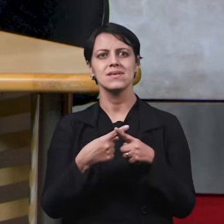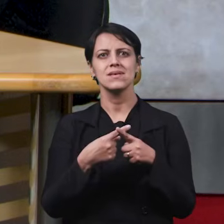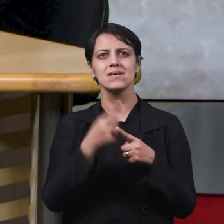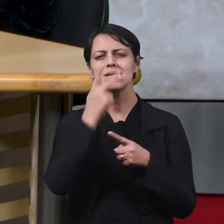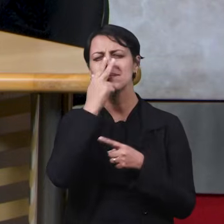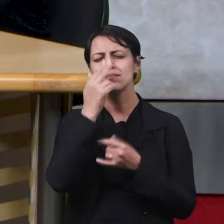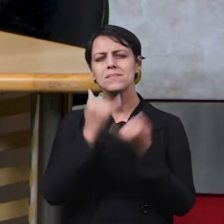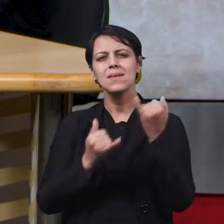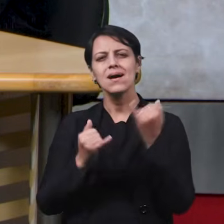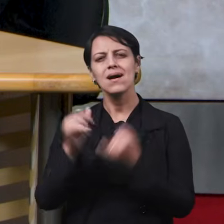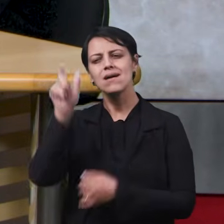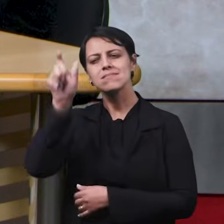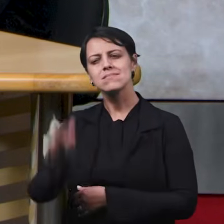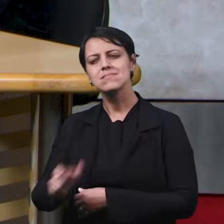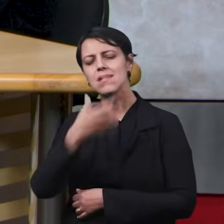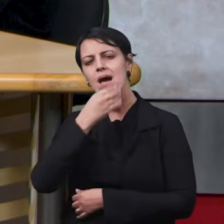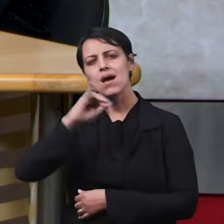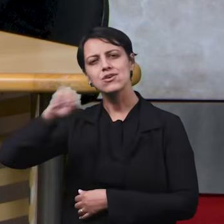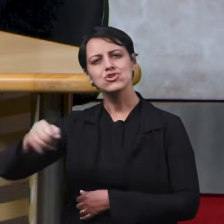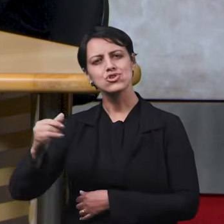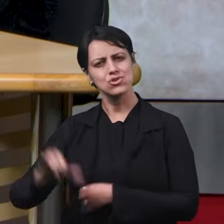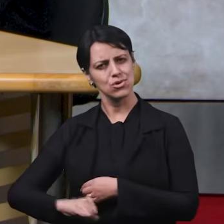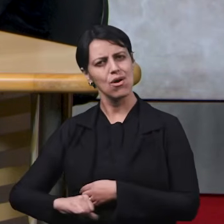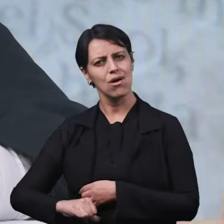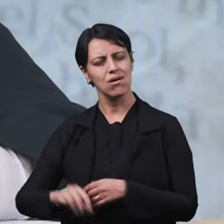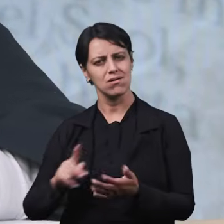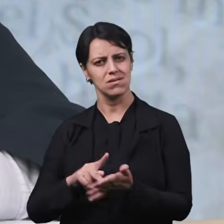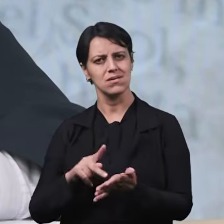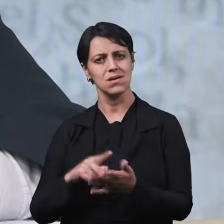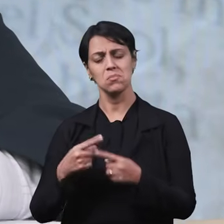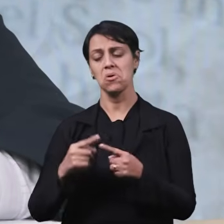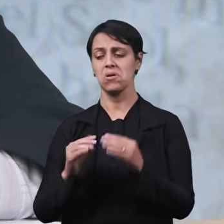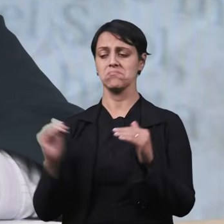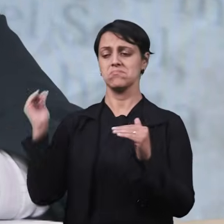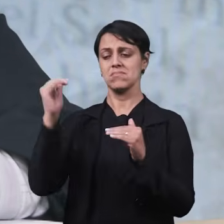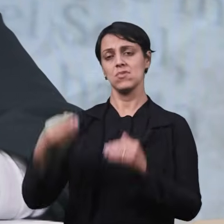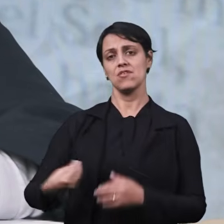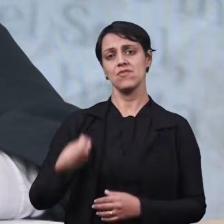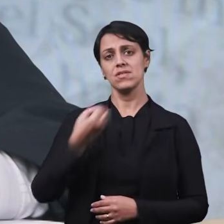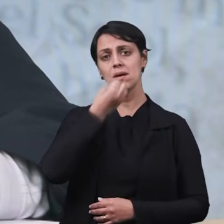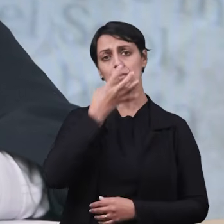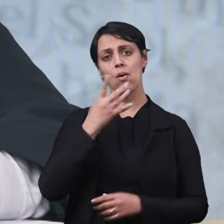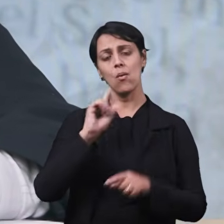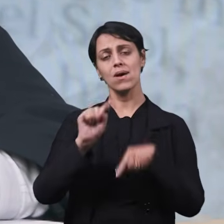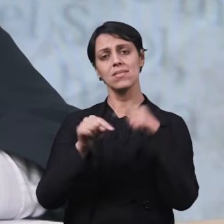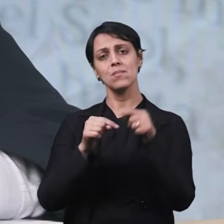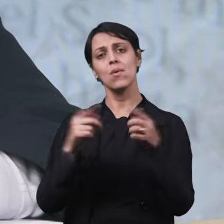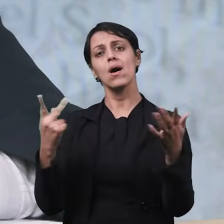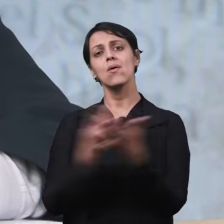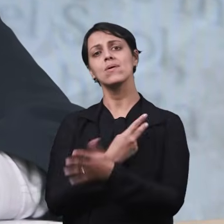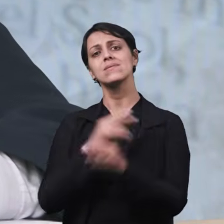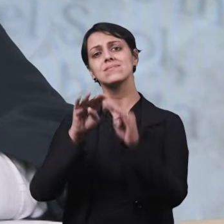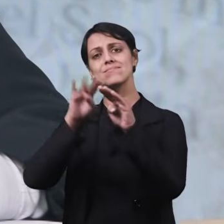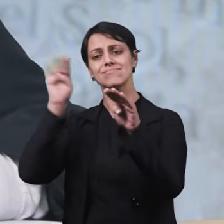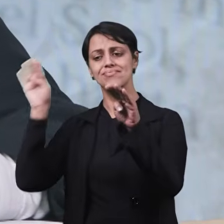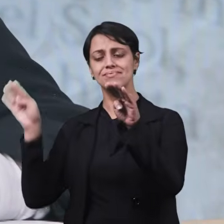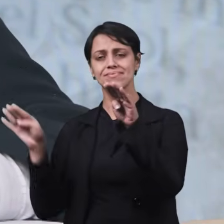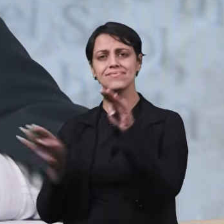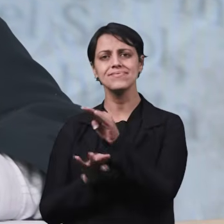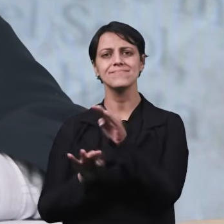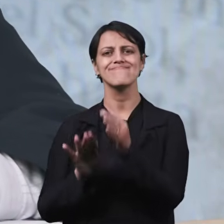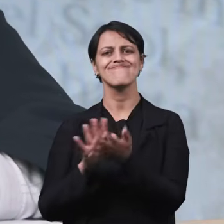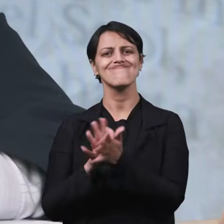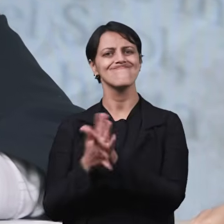com o que Jó passou. Jó tinha uma posição boa, passa por uma posição mais